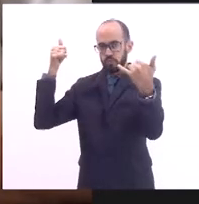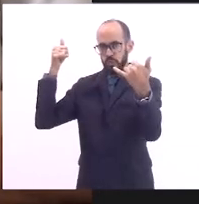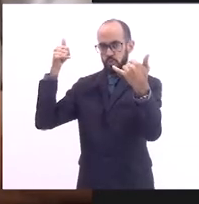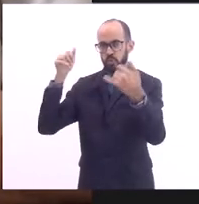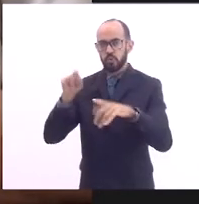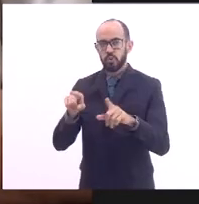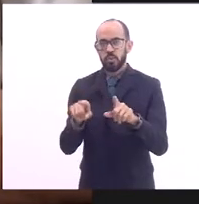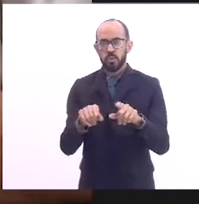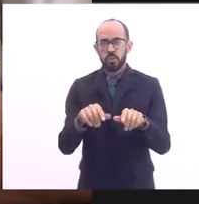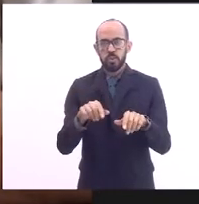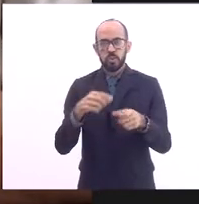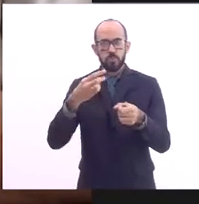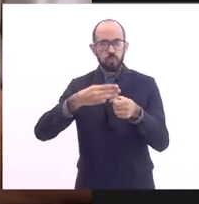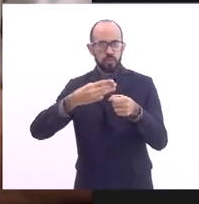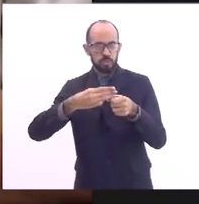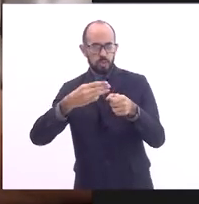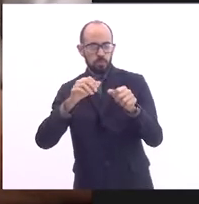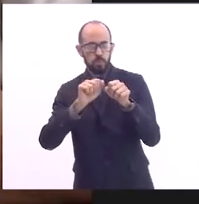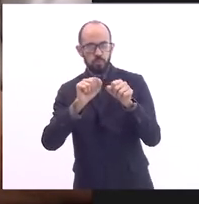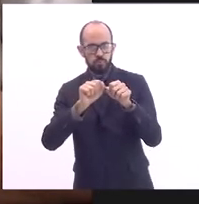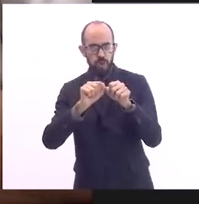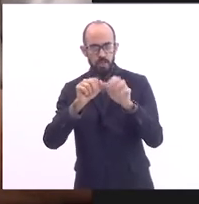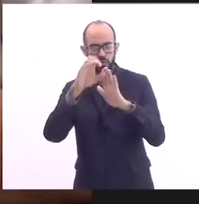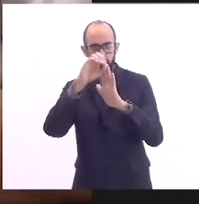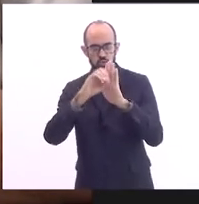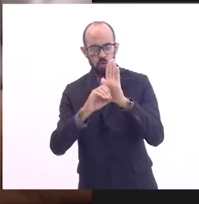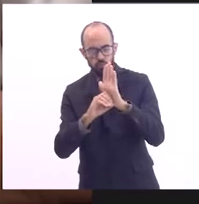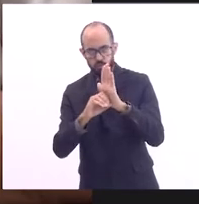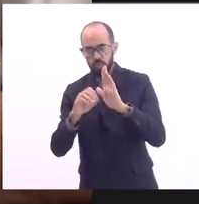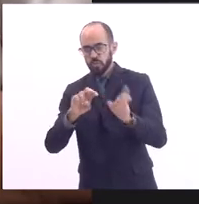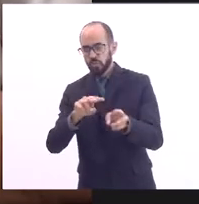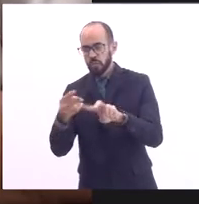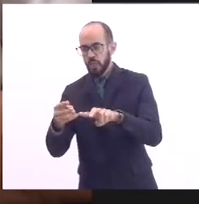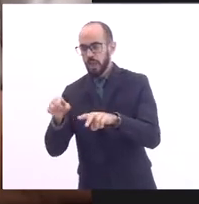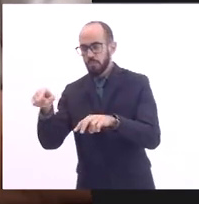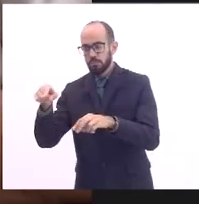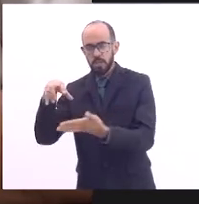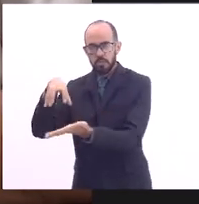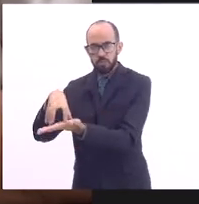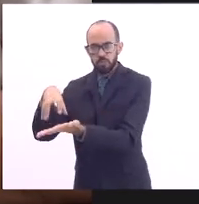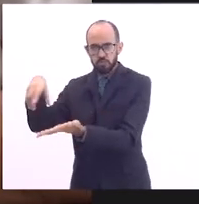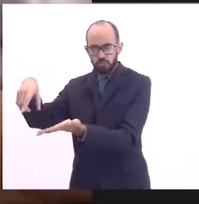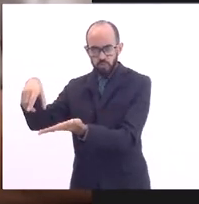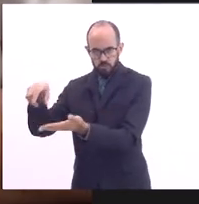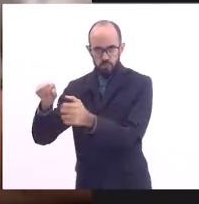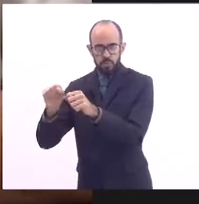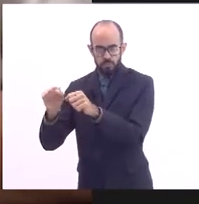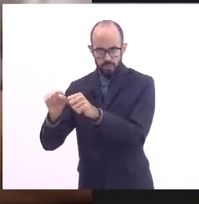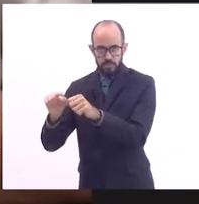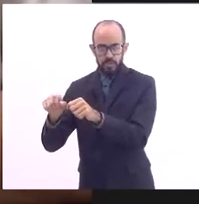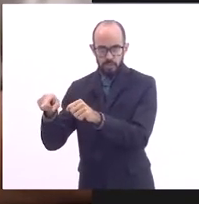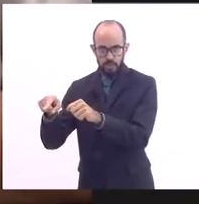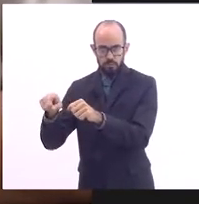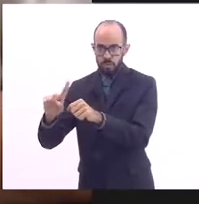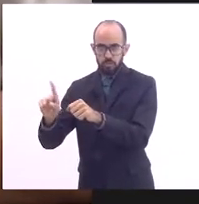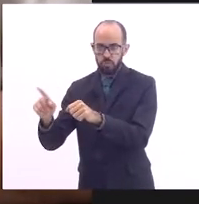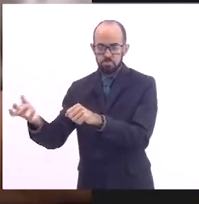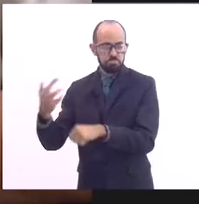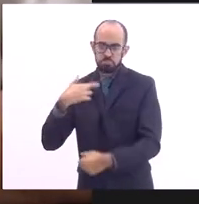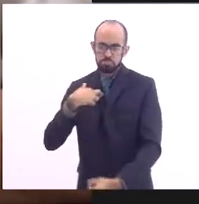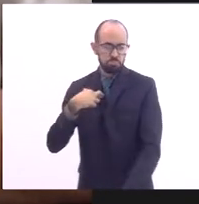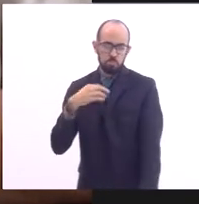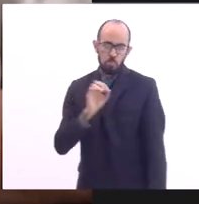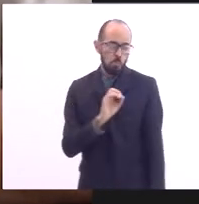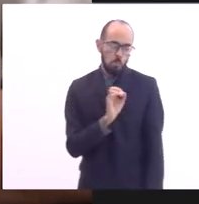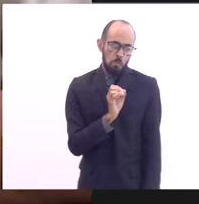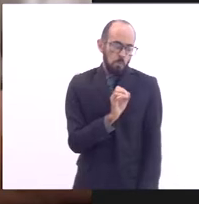e o município faz ofícios, encaminha para serem executados, mas a gente não recebe retorno.